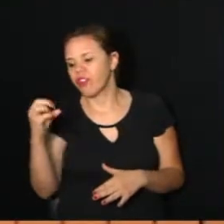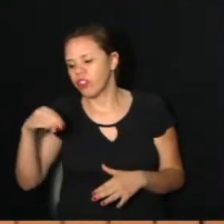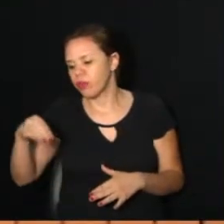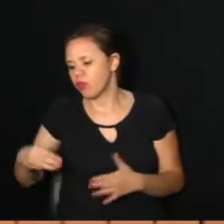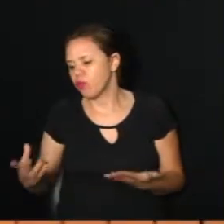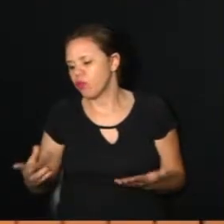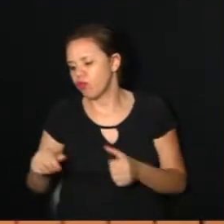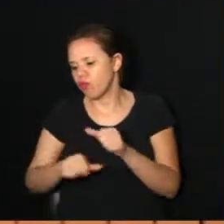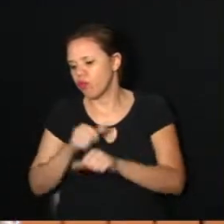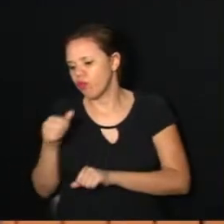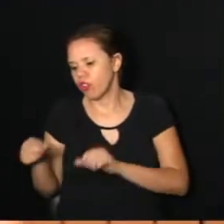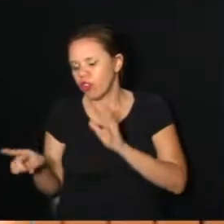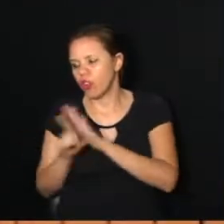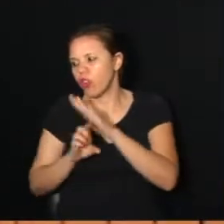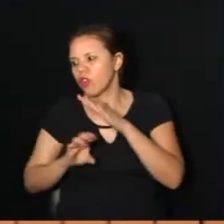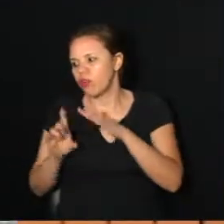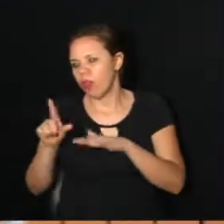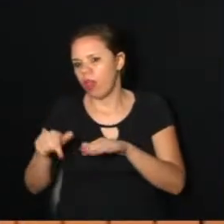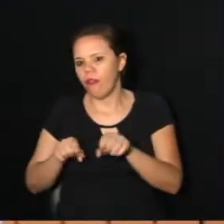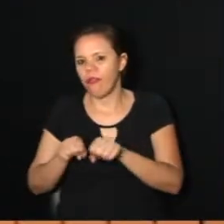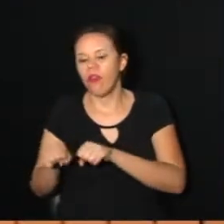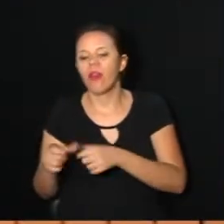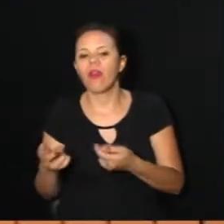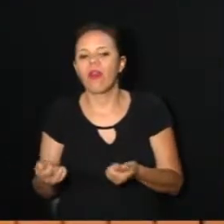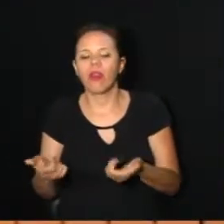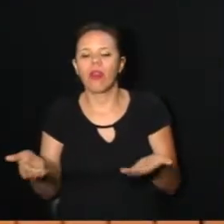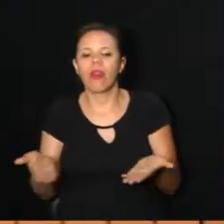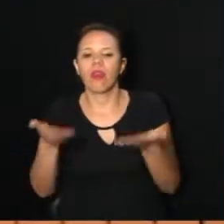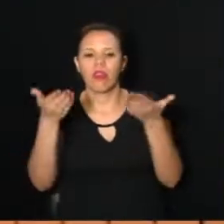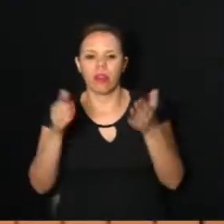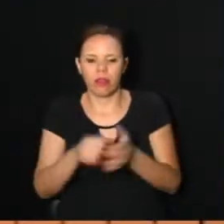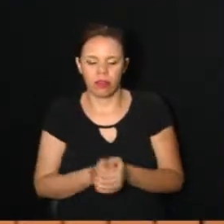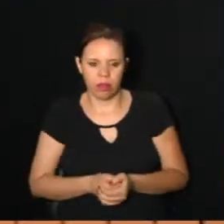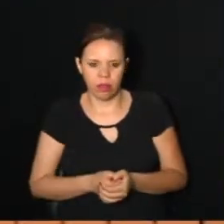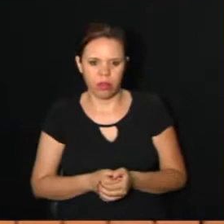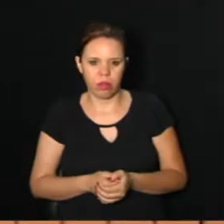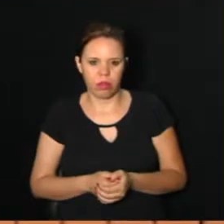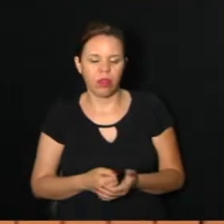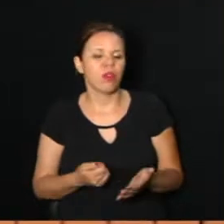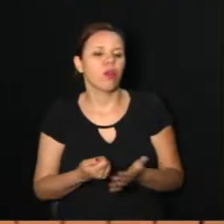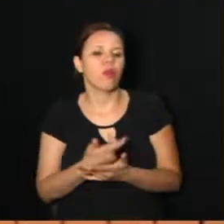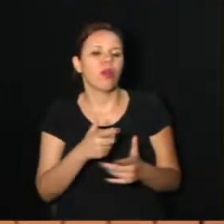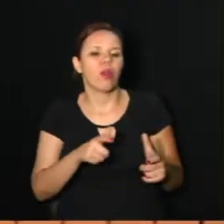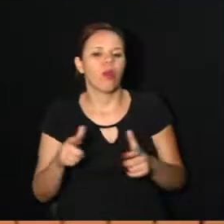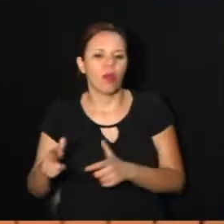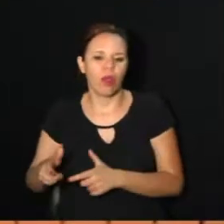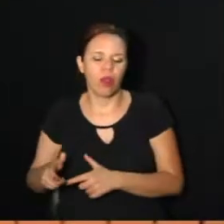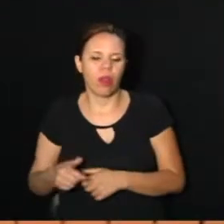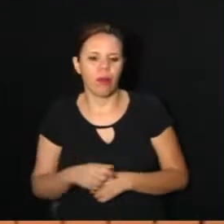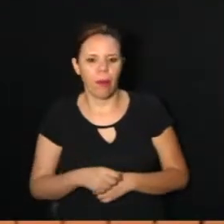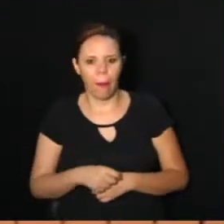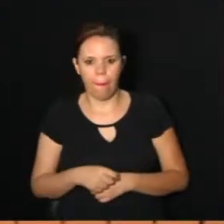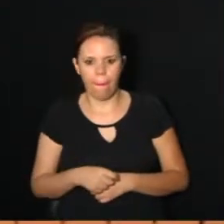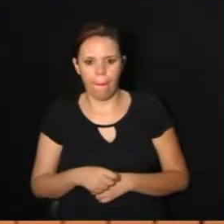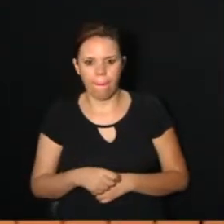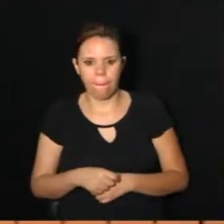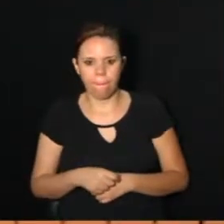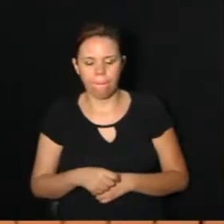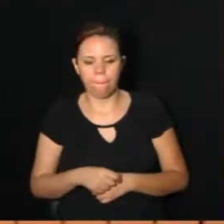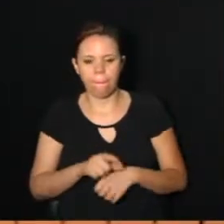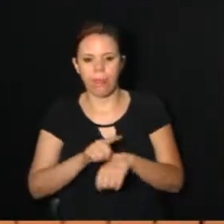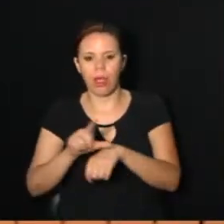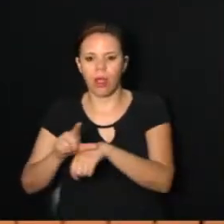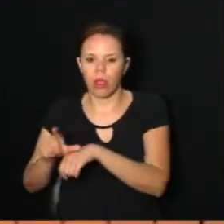tornou empresário. Ele tem uma qualificação para dar, para comprar numa casa, num estabelecimento comercial,